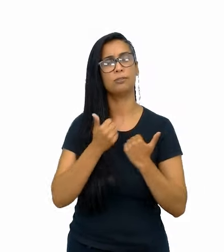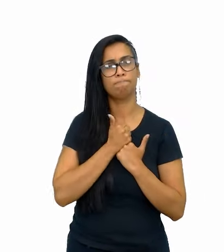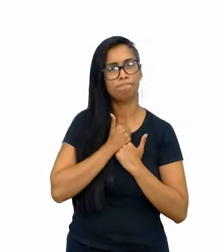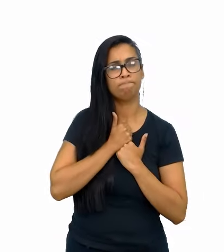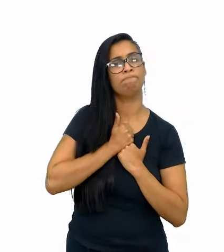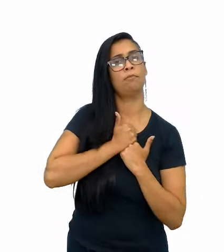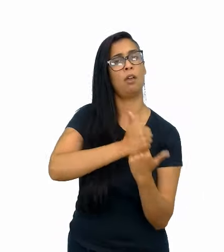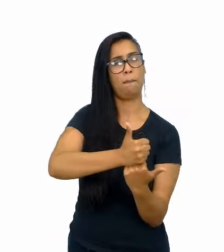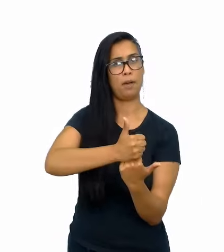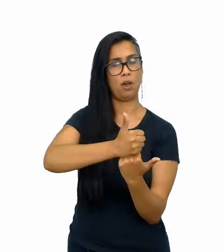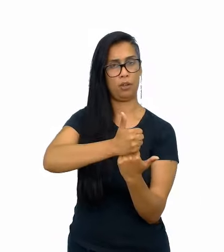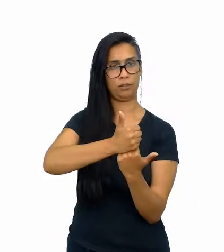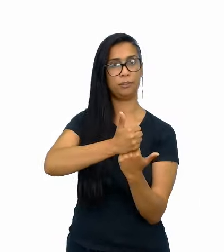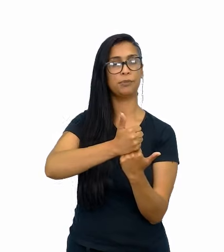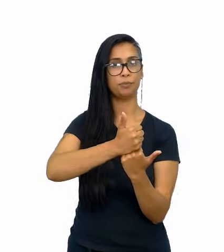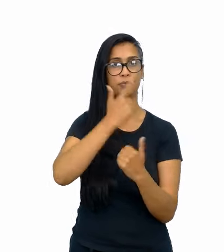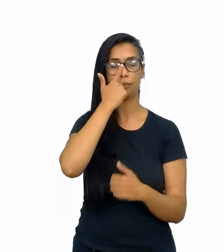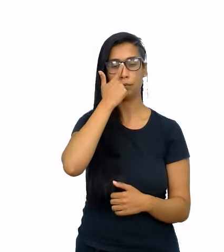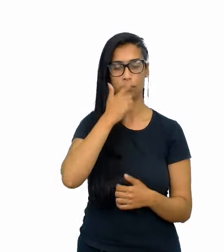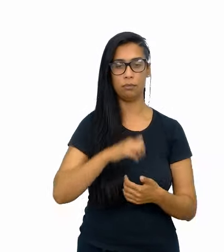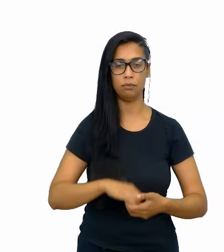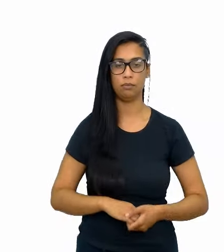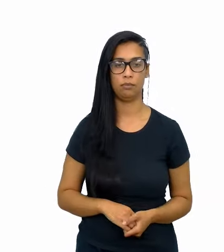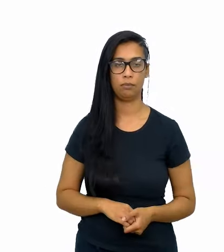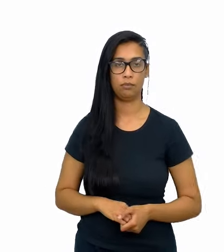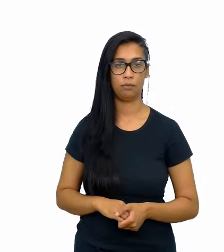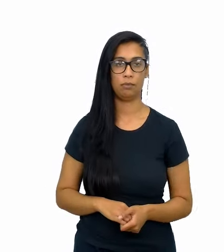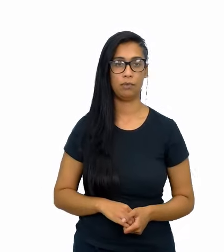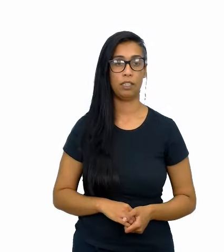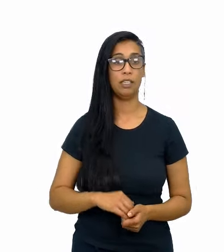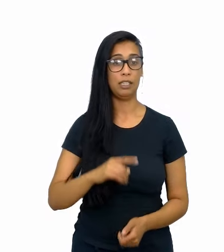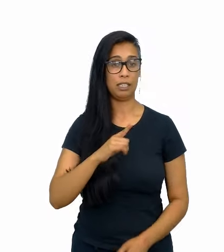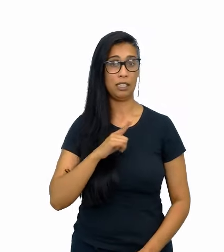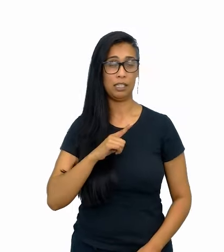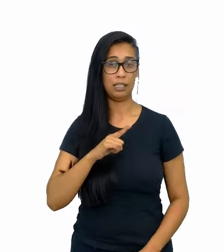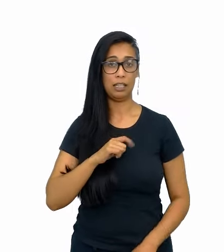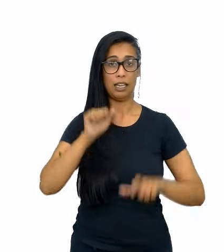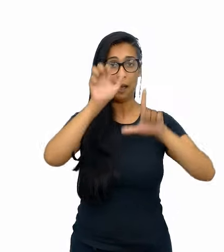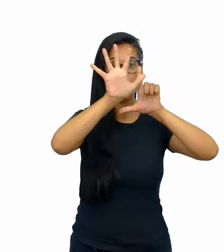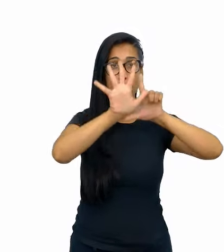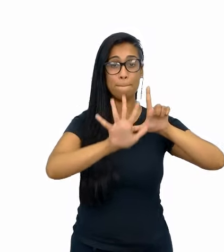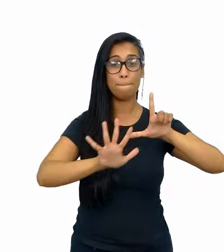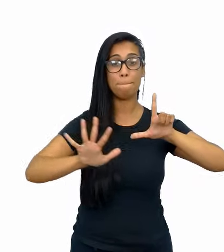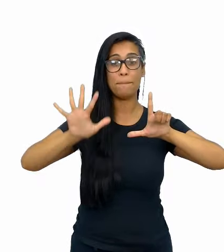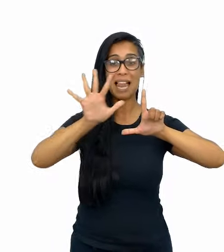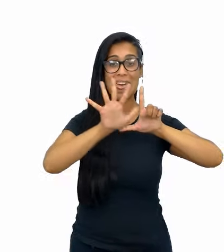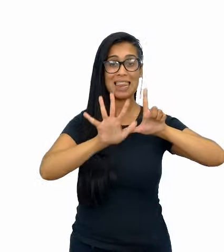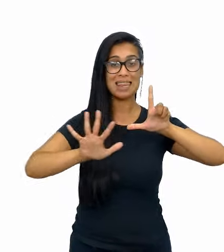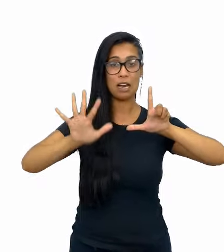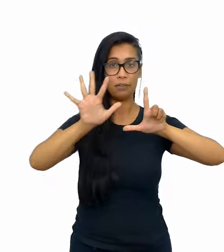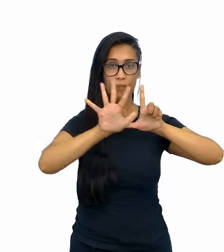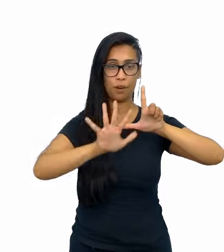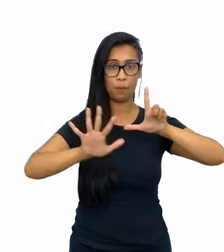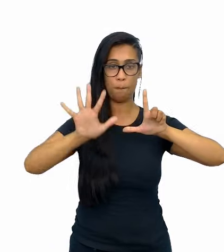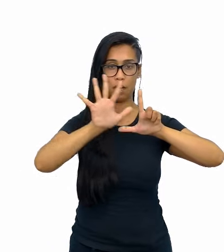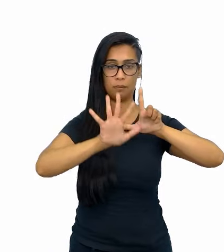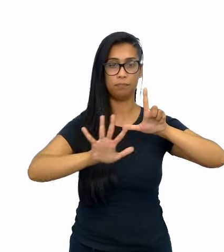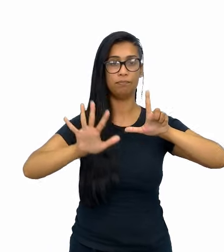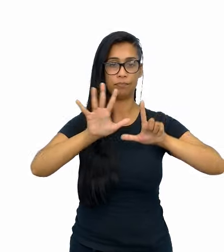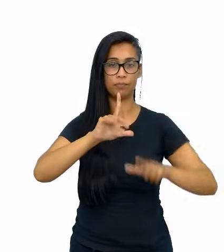nós gostaríamos de destacar a plataforma CAED, que vocês realizam as avaliações,